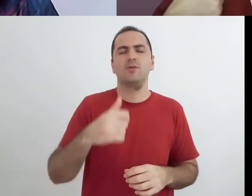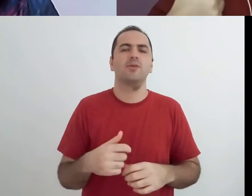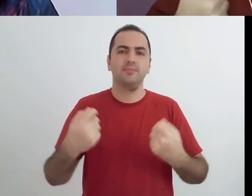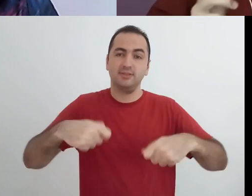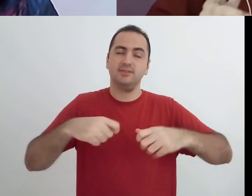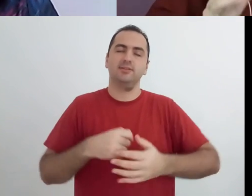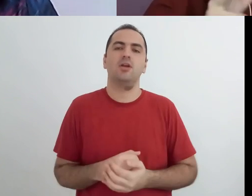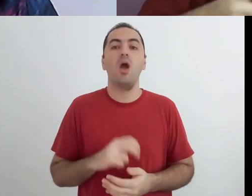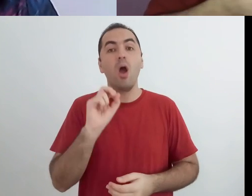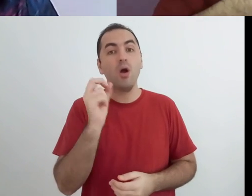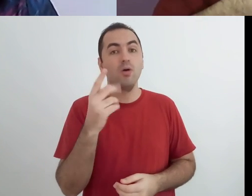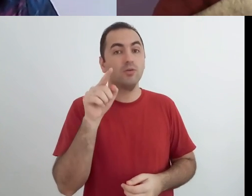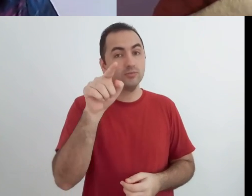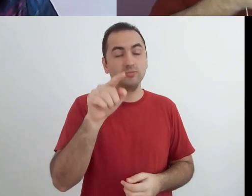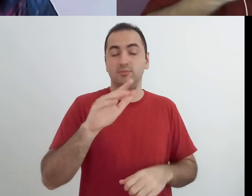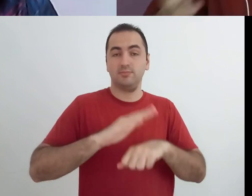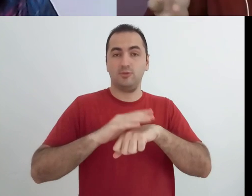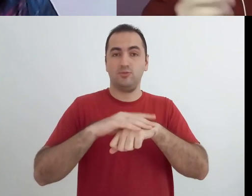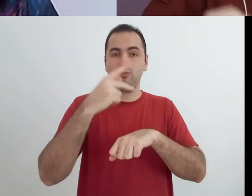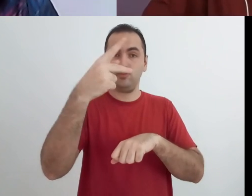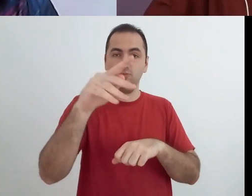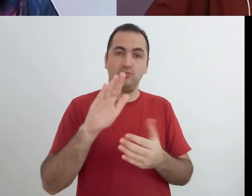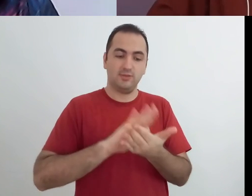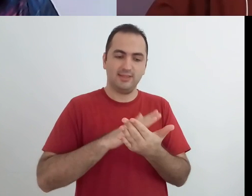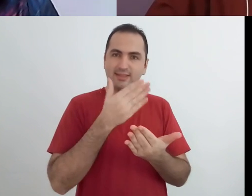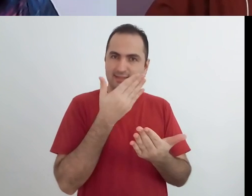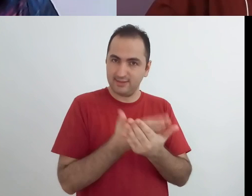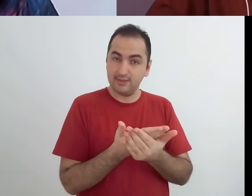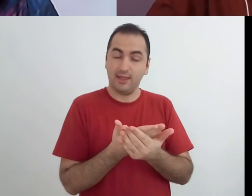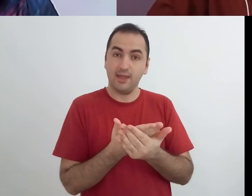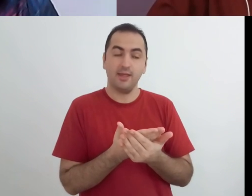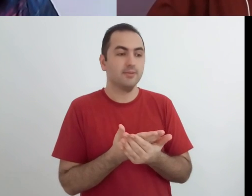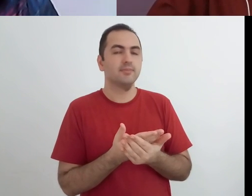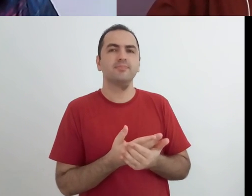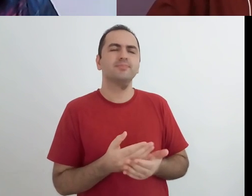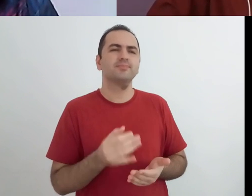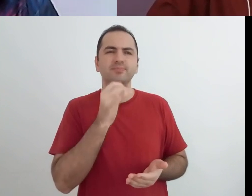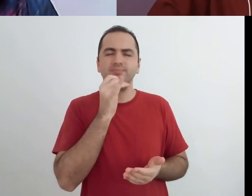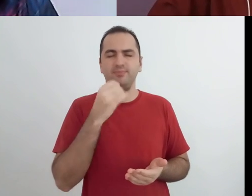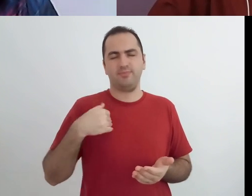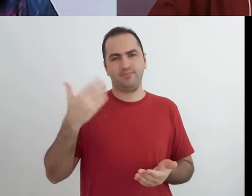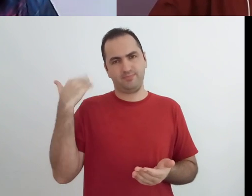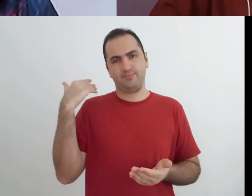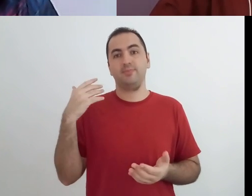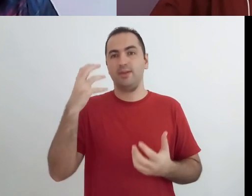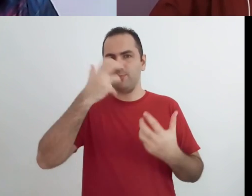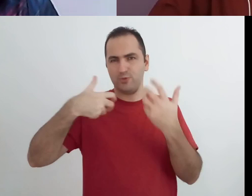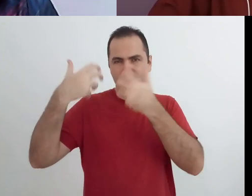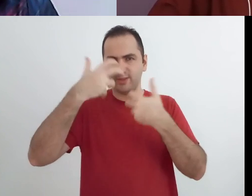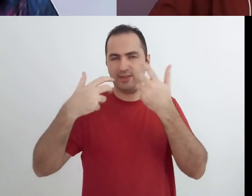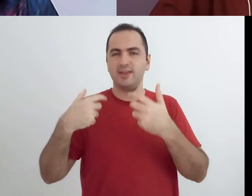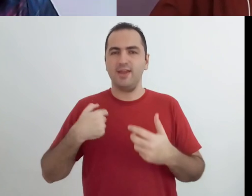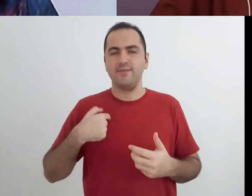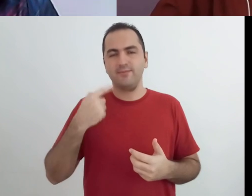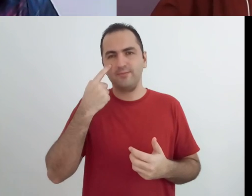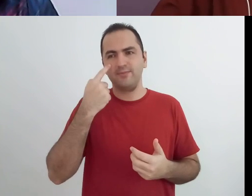você mesmo, se você quiser tentar, né, traduzir algo. Isso aconteceu comigo alguns dias atrás. Eu fui tentar, assim,